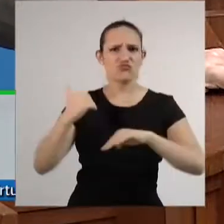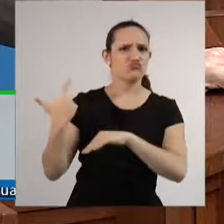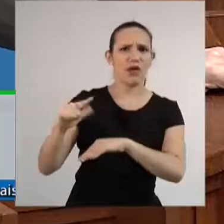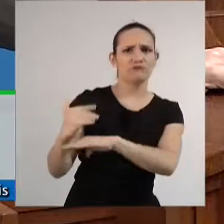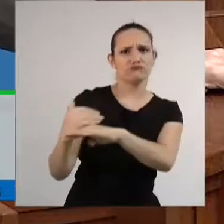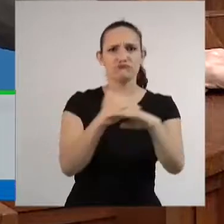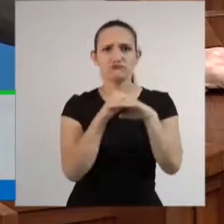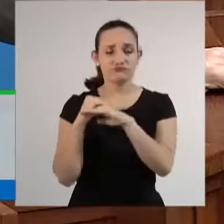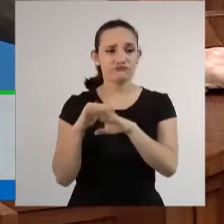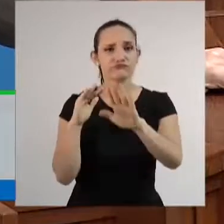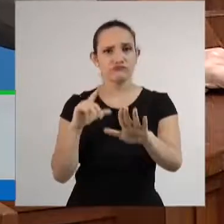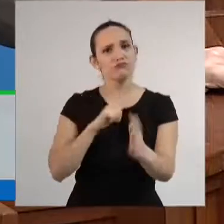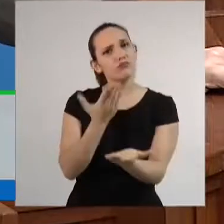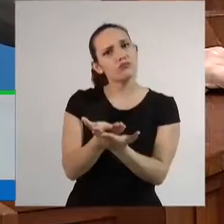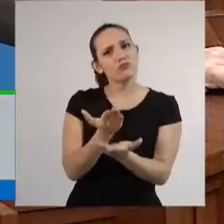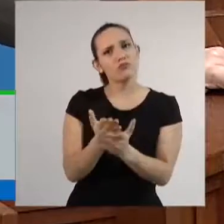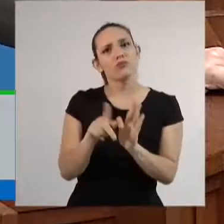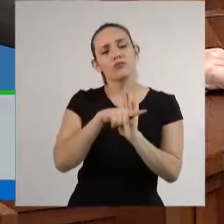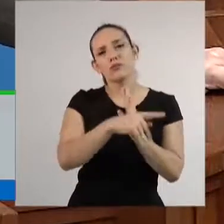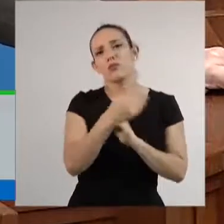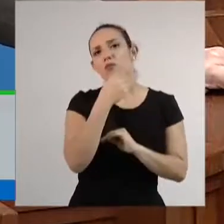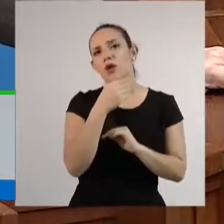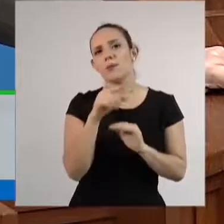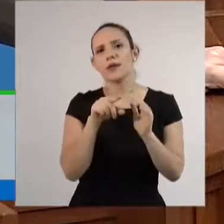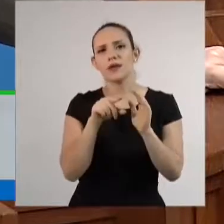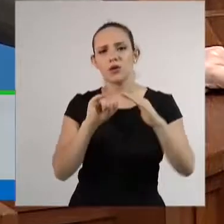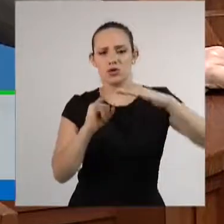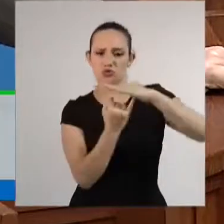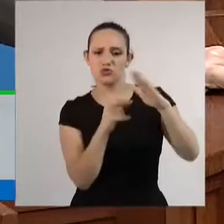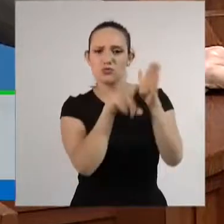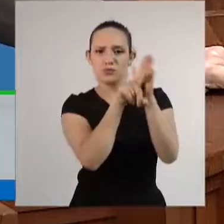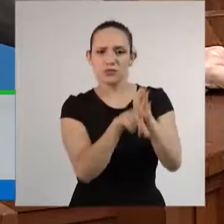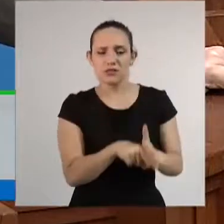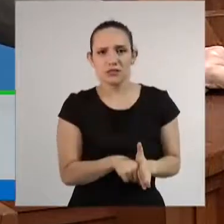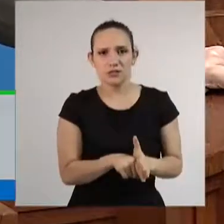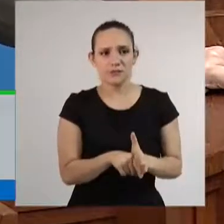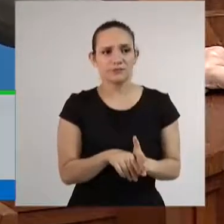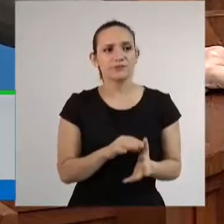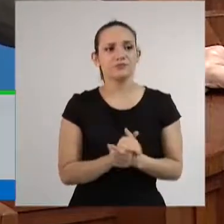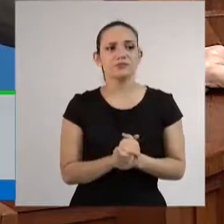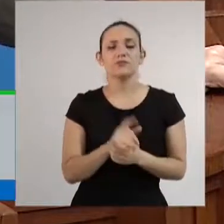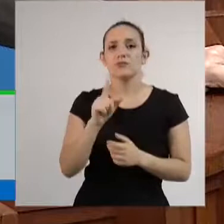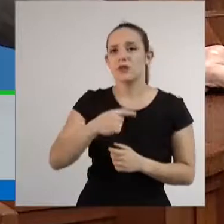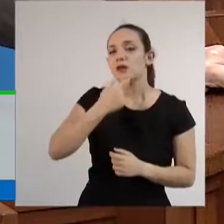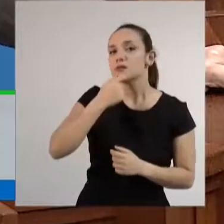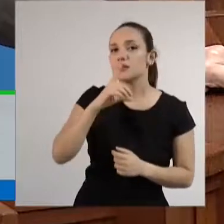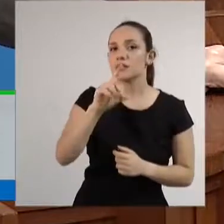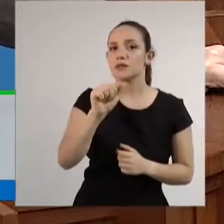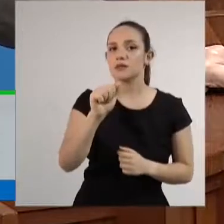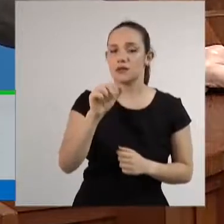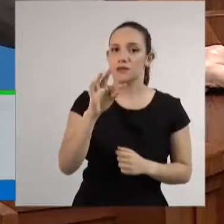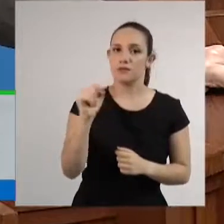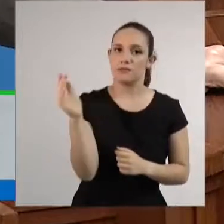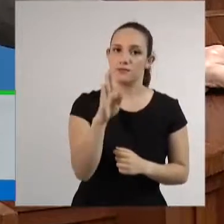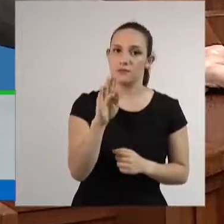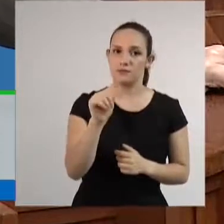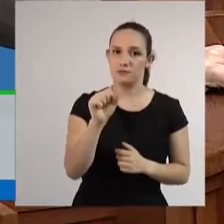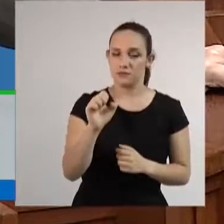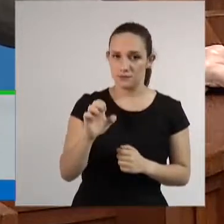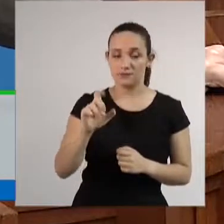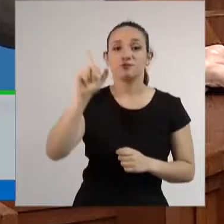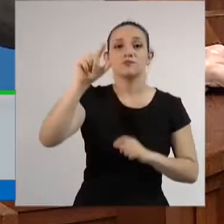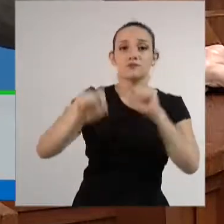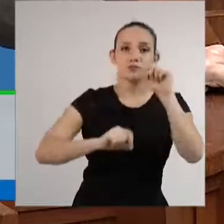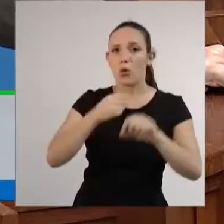um trabalho desenvolvido pela World Wealth and Income Database, dirigido por Thomas Piketty,